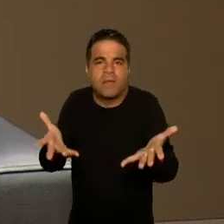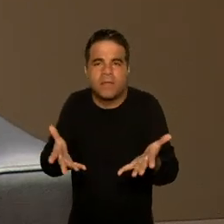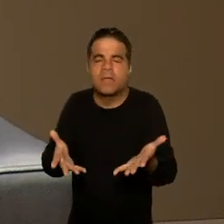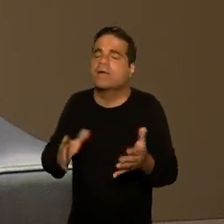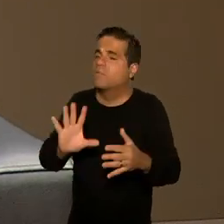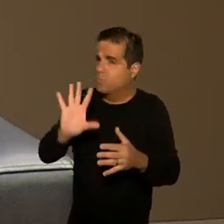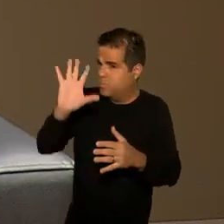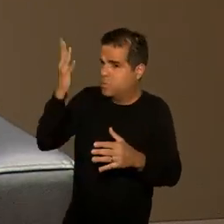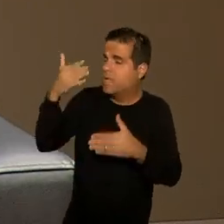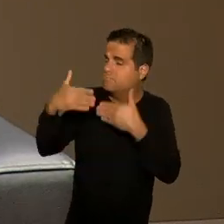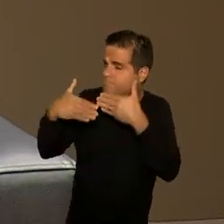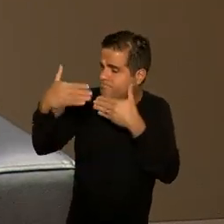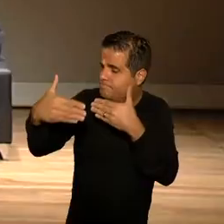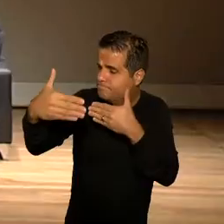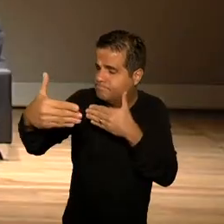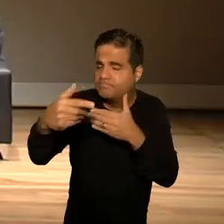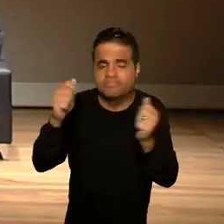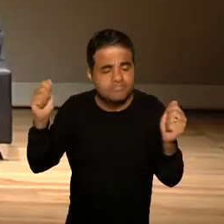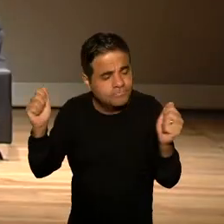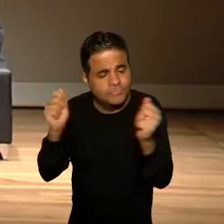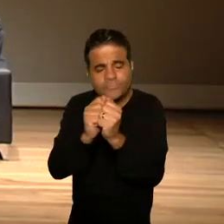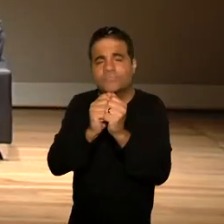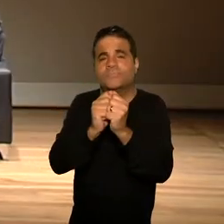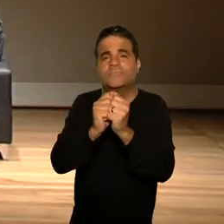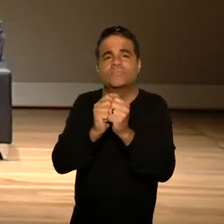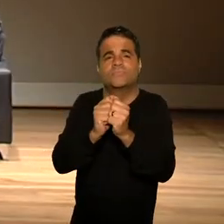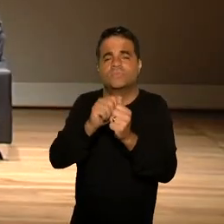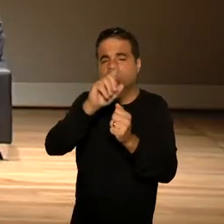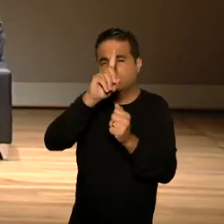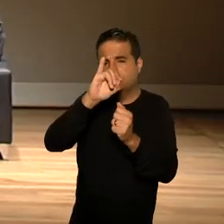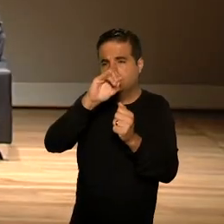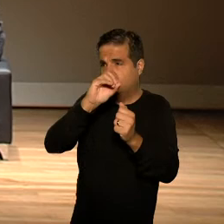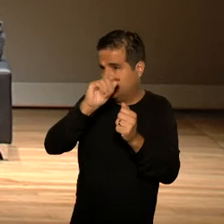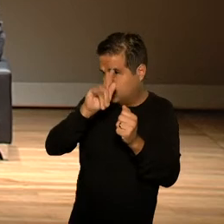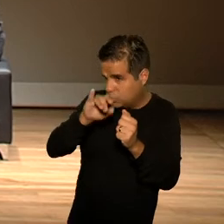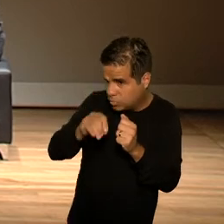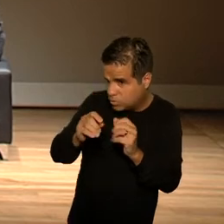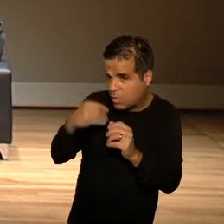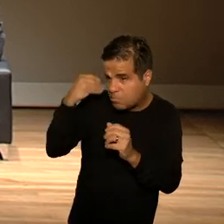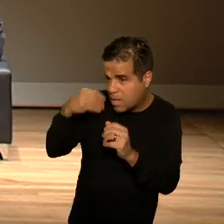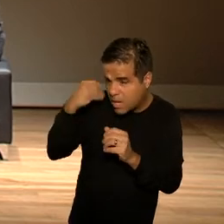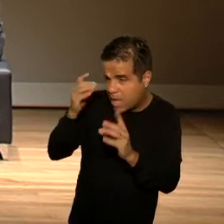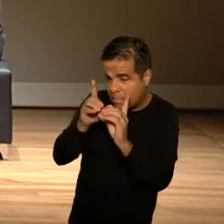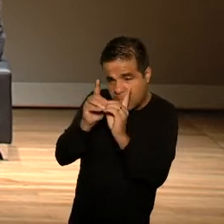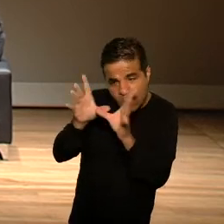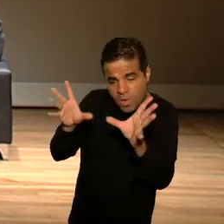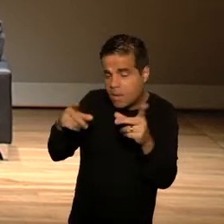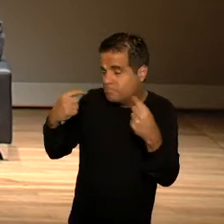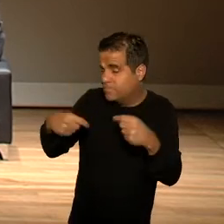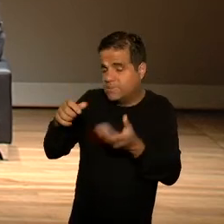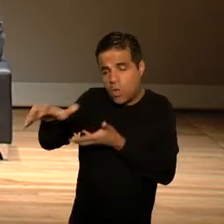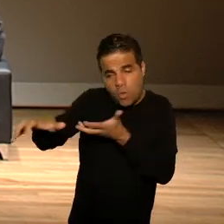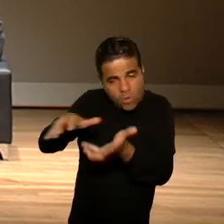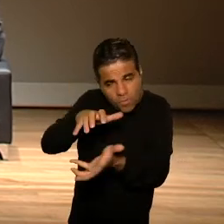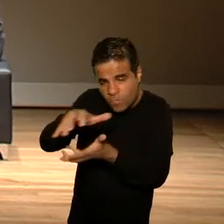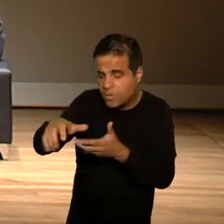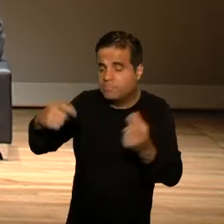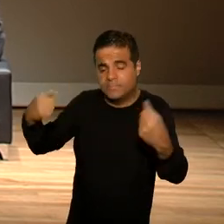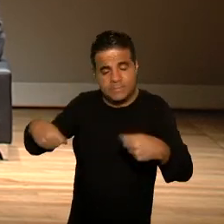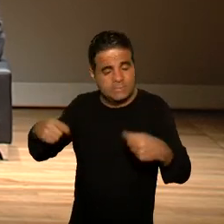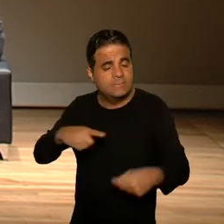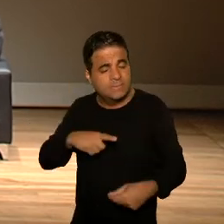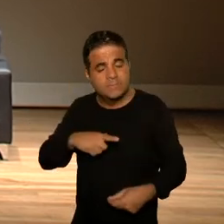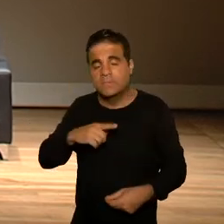possa ocorrer o de Senso né Acho que o Diogo e a experiência democrática Ela depende do conflito para acontecer